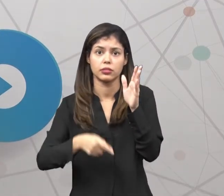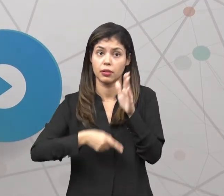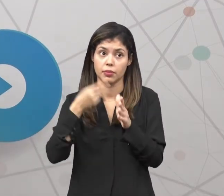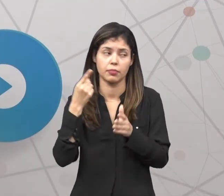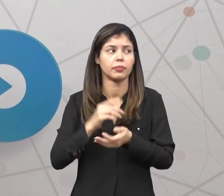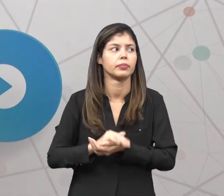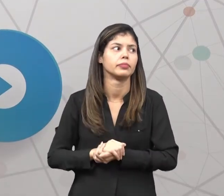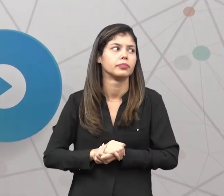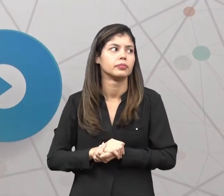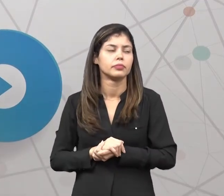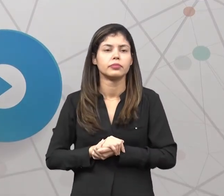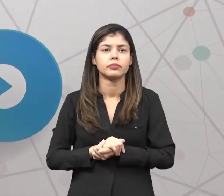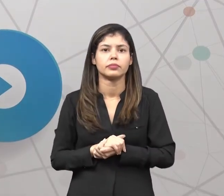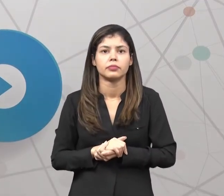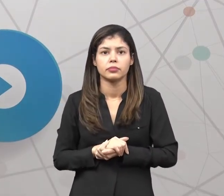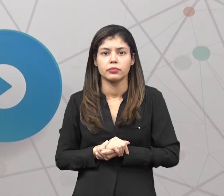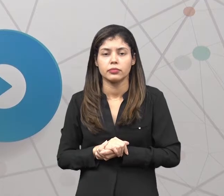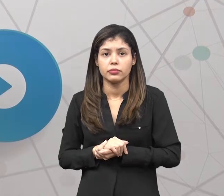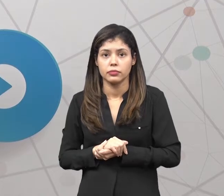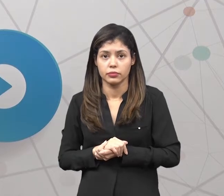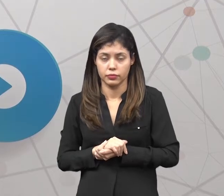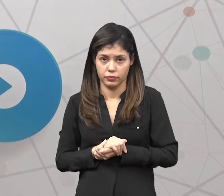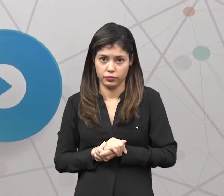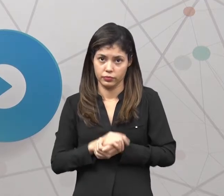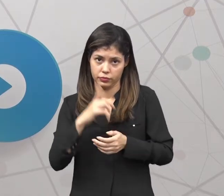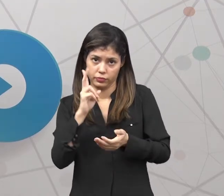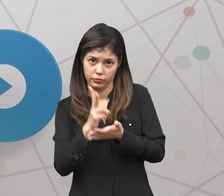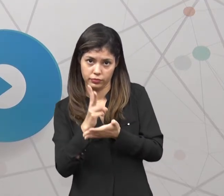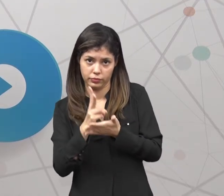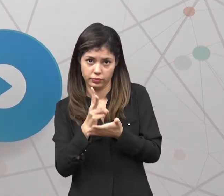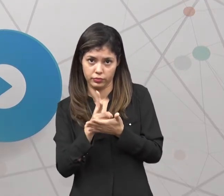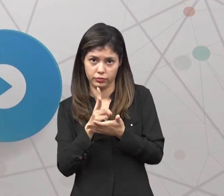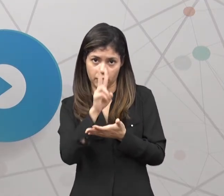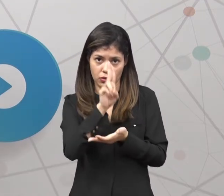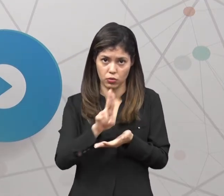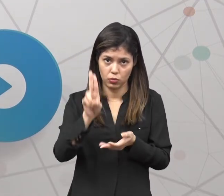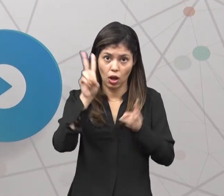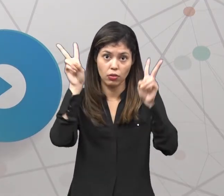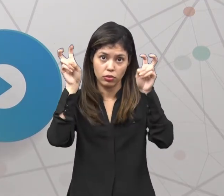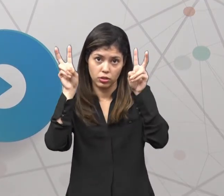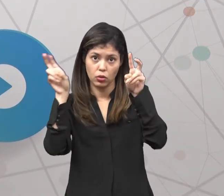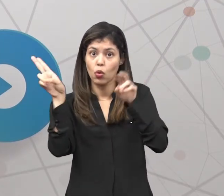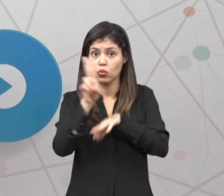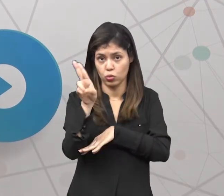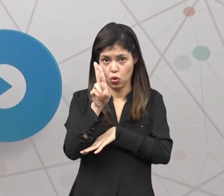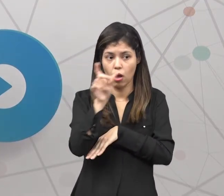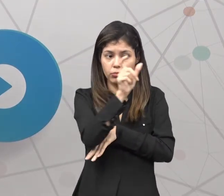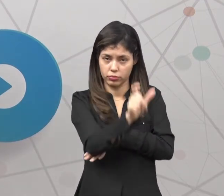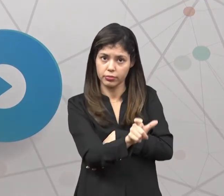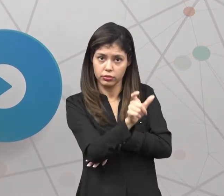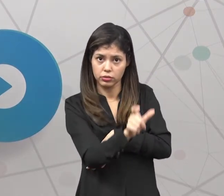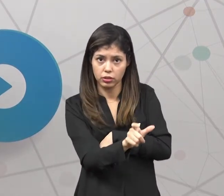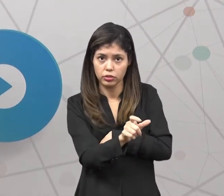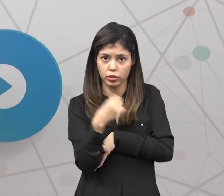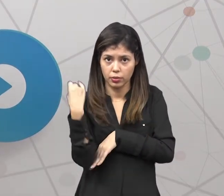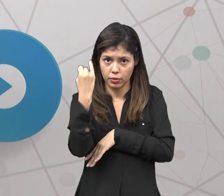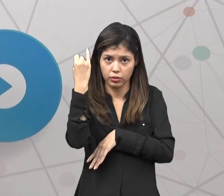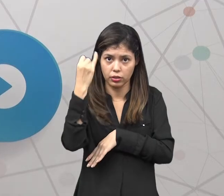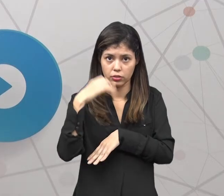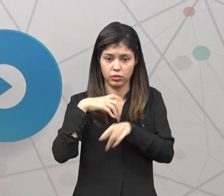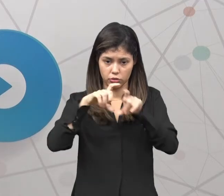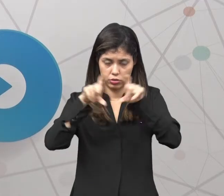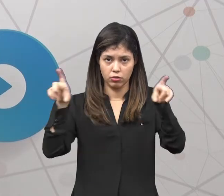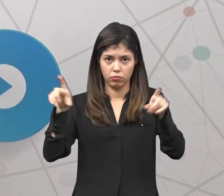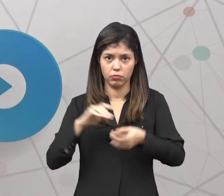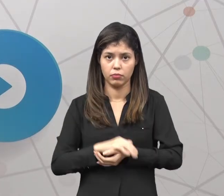tirinha dele, ó. Cascão. Geralmente, a tirinha, o título é o nome do personagem principal da